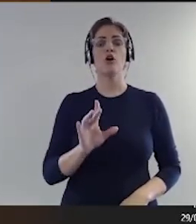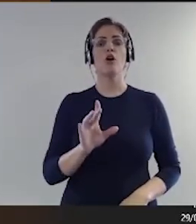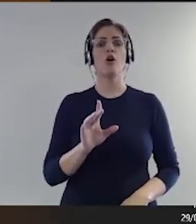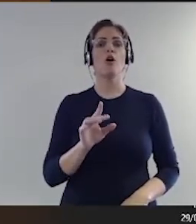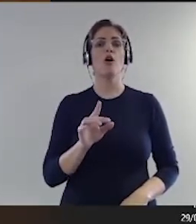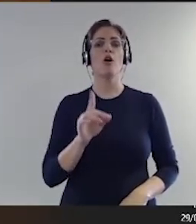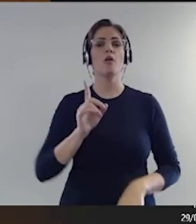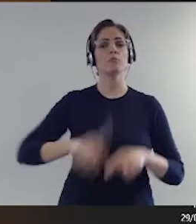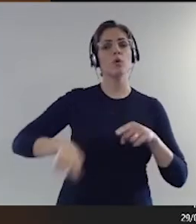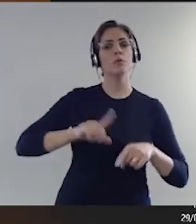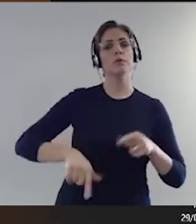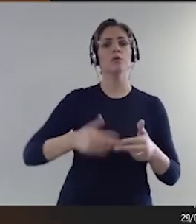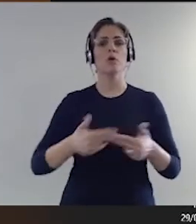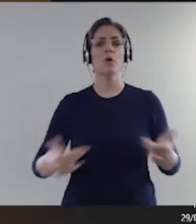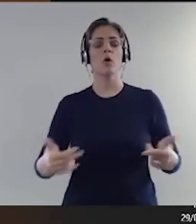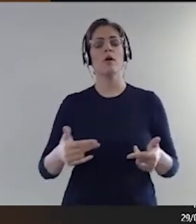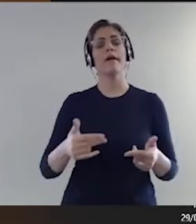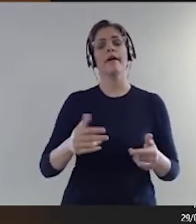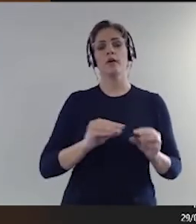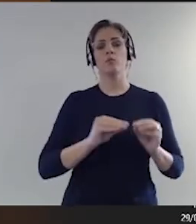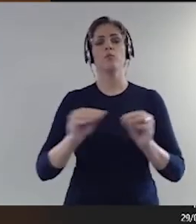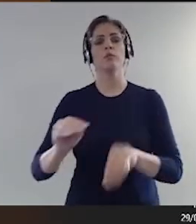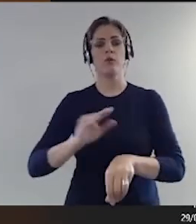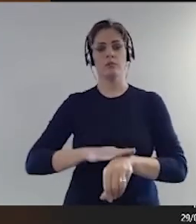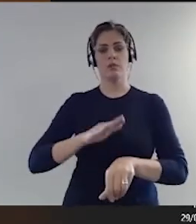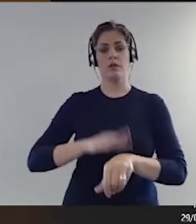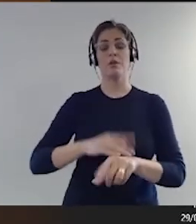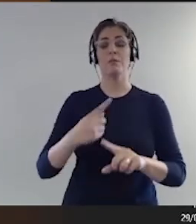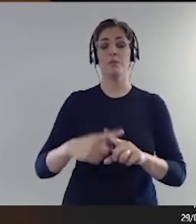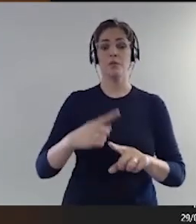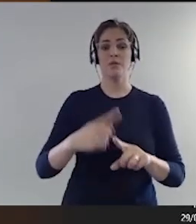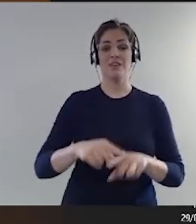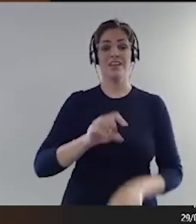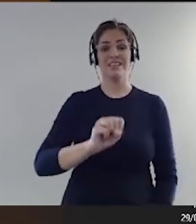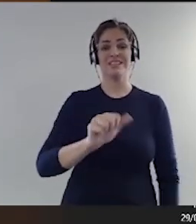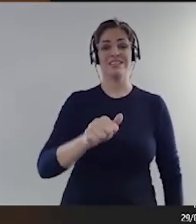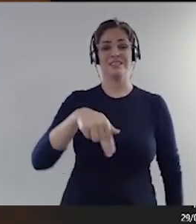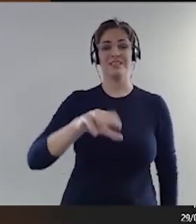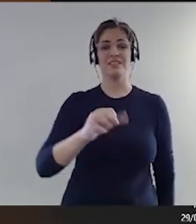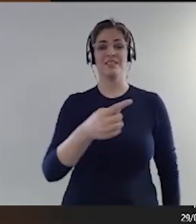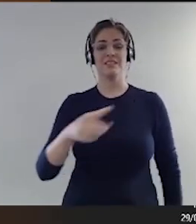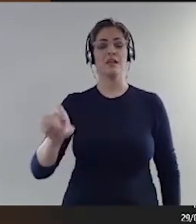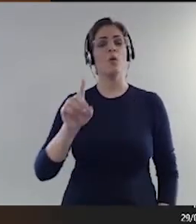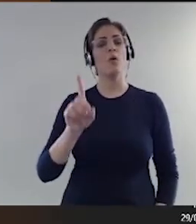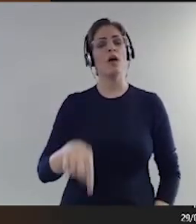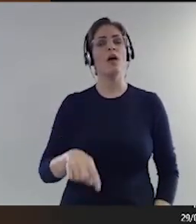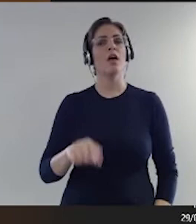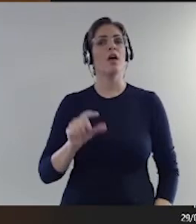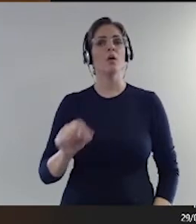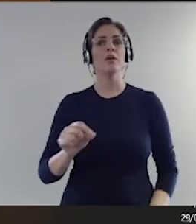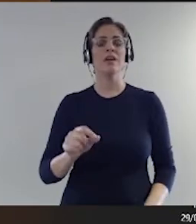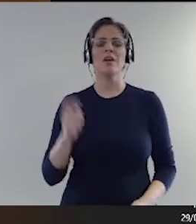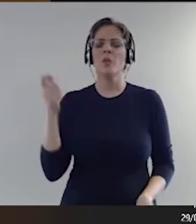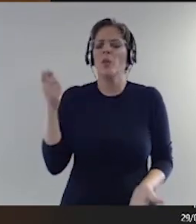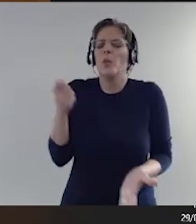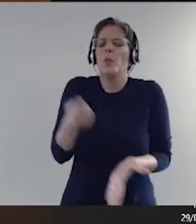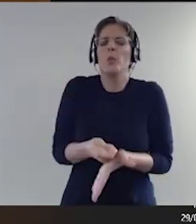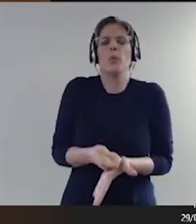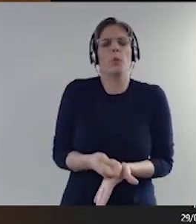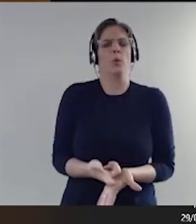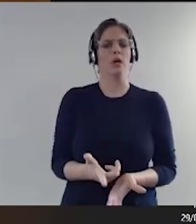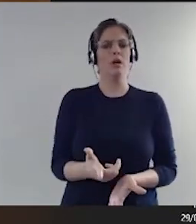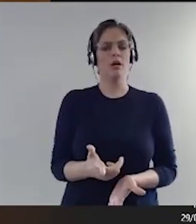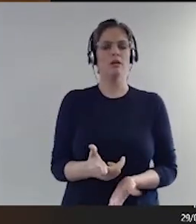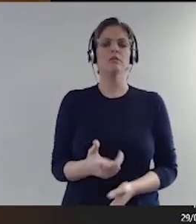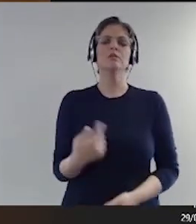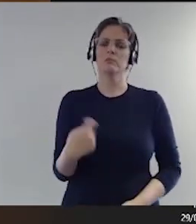sanções teriam uma procrastinação. Por quê? As sanções da Lei Geral de Proteção de Dados são sanções duríssimas, como devem